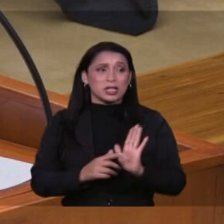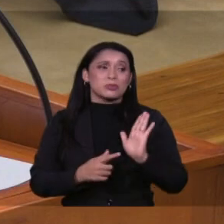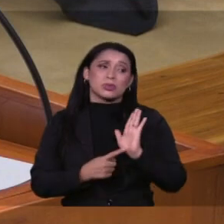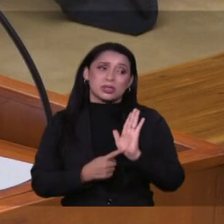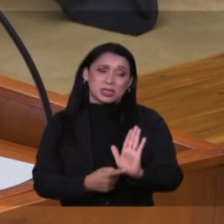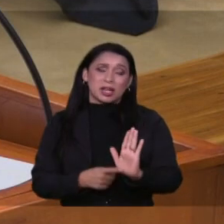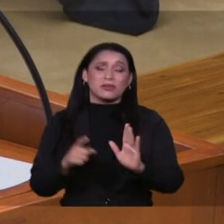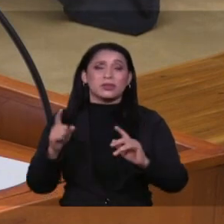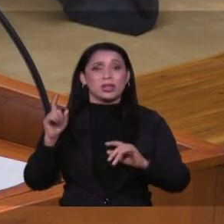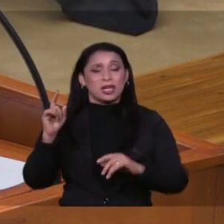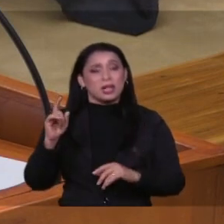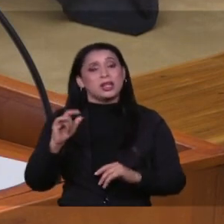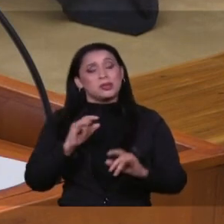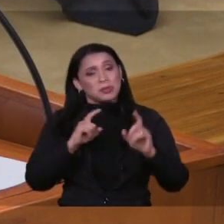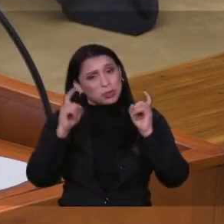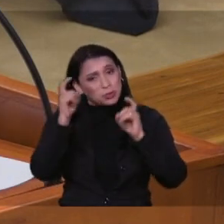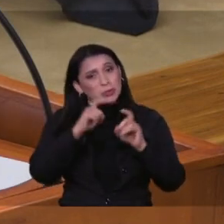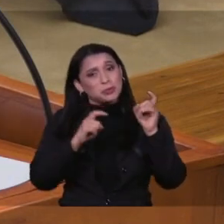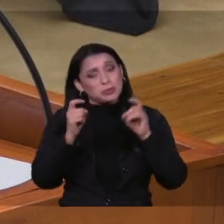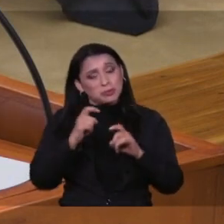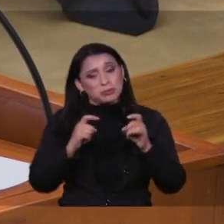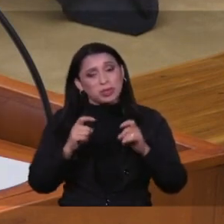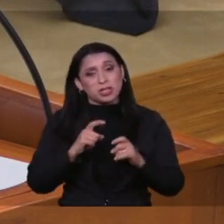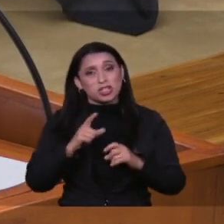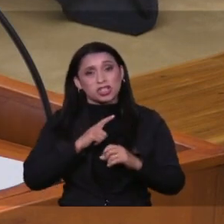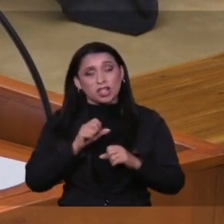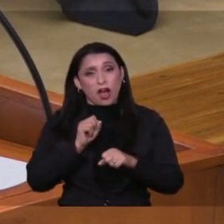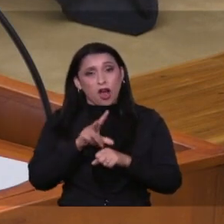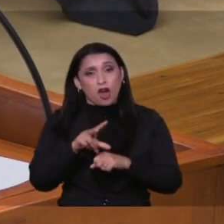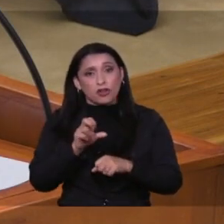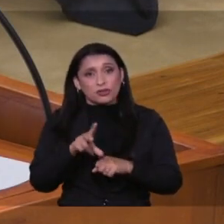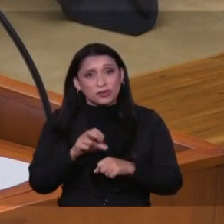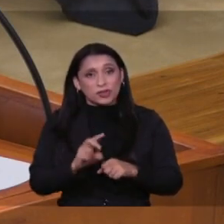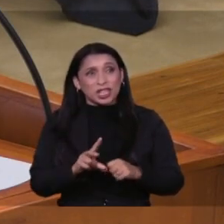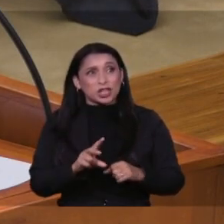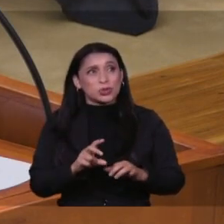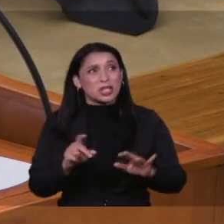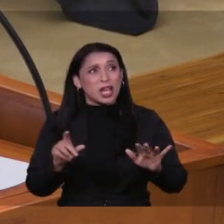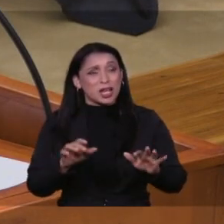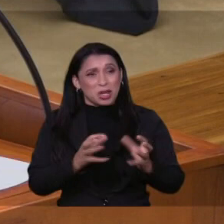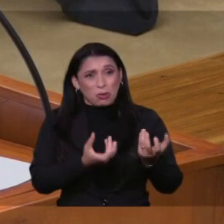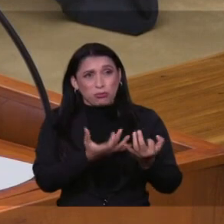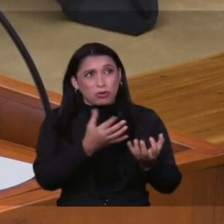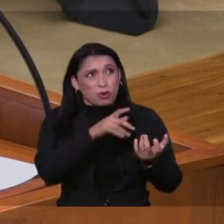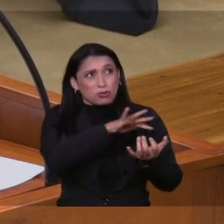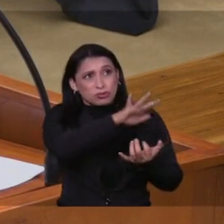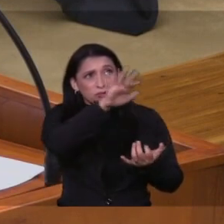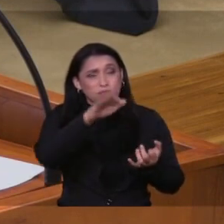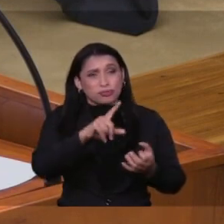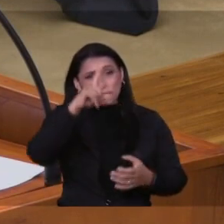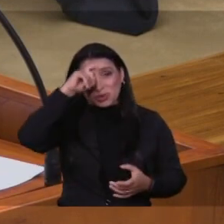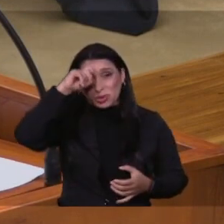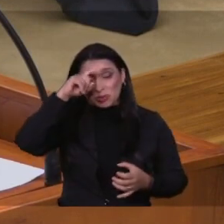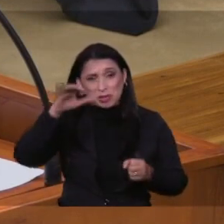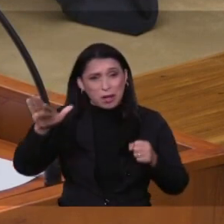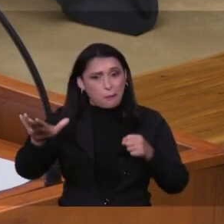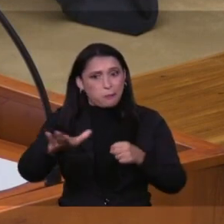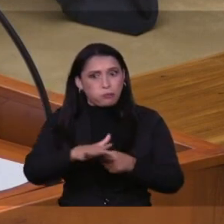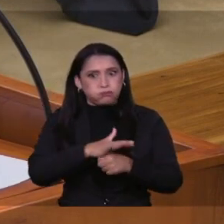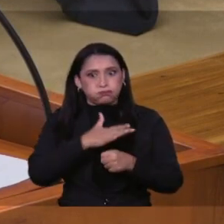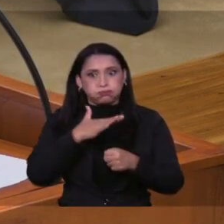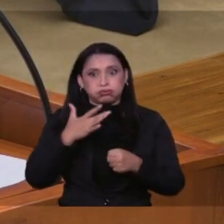preocupação aos focos de queimadas. Não bastava o vírus, agora vinha a fuligem. Os hospitais já abarrotados. O que